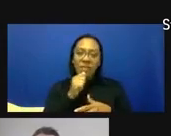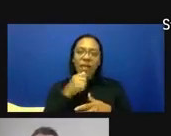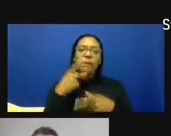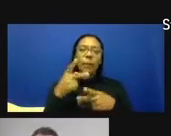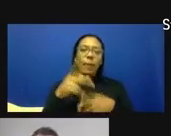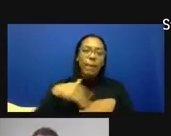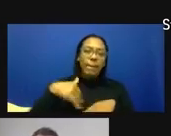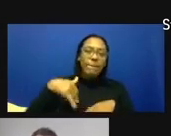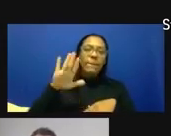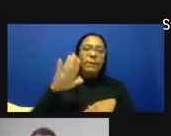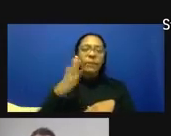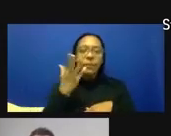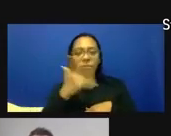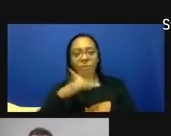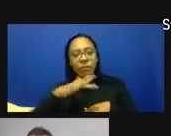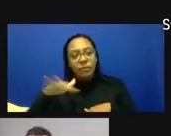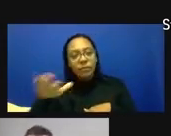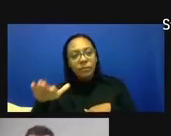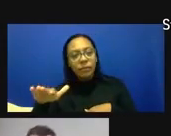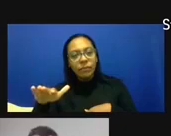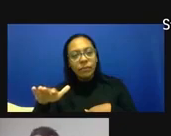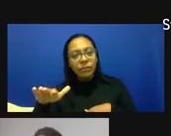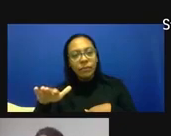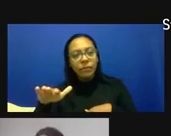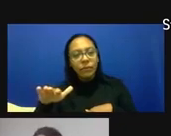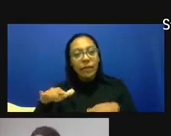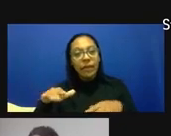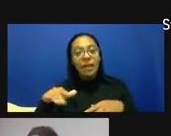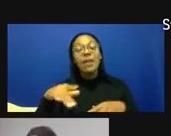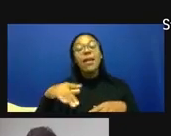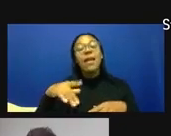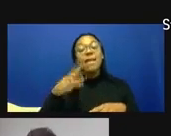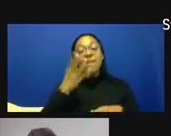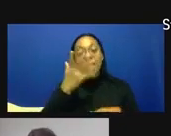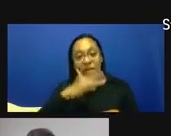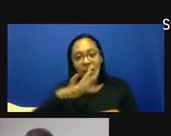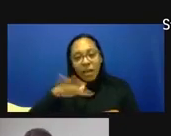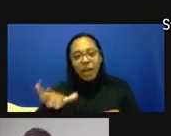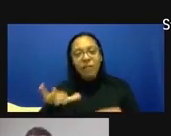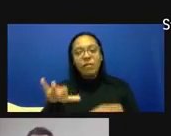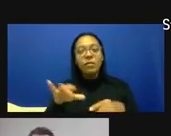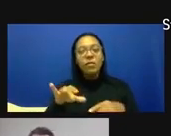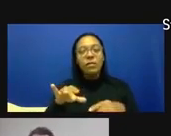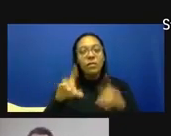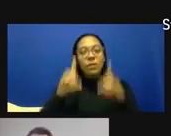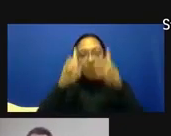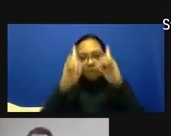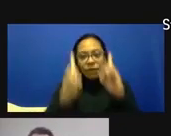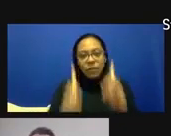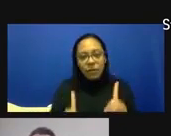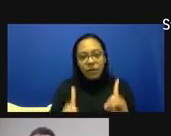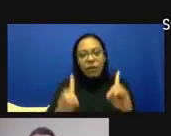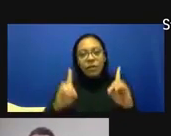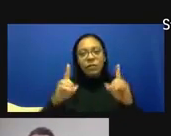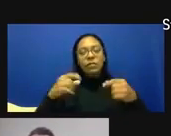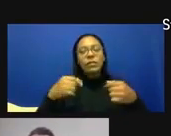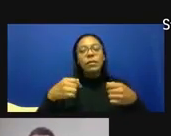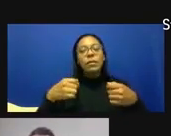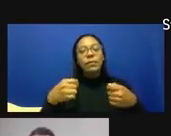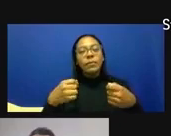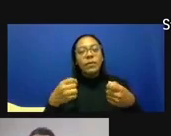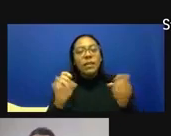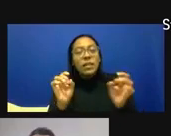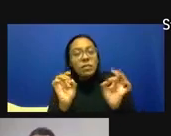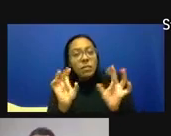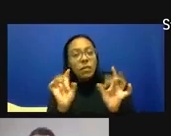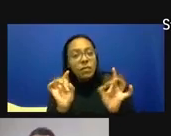de crianças, crianças com necessidades específicas, com necessidades especiais. Muitas crianças com